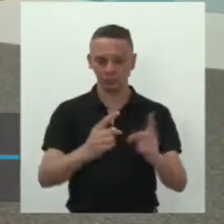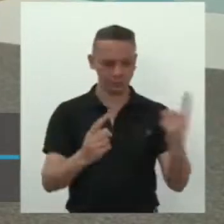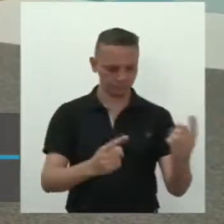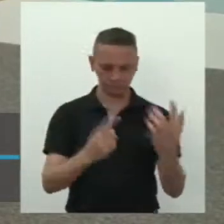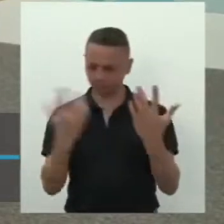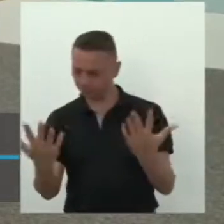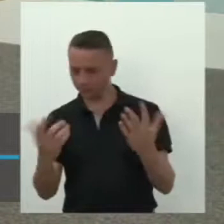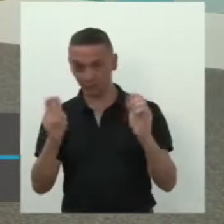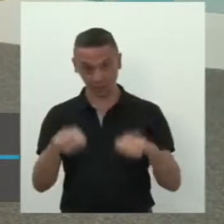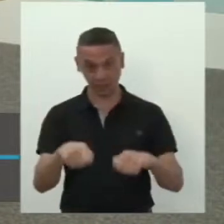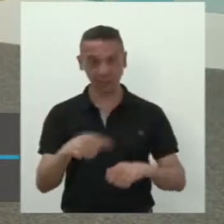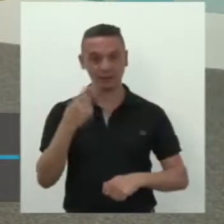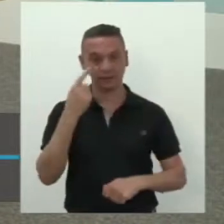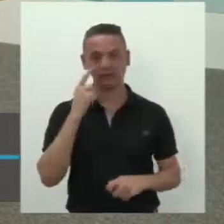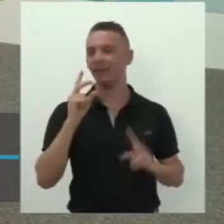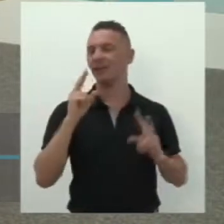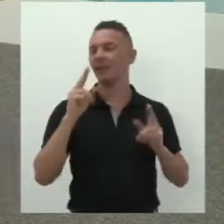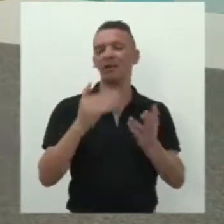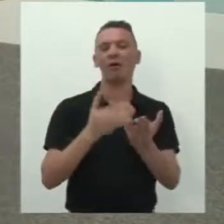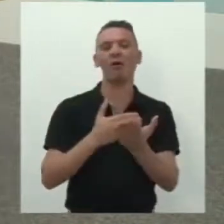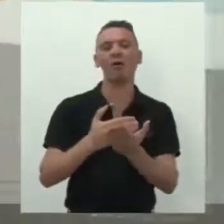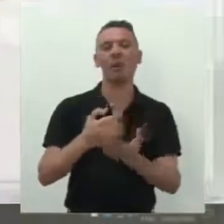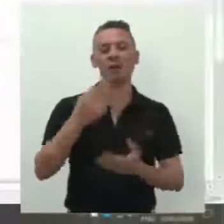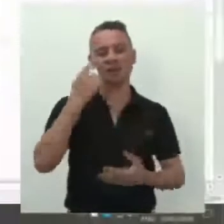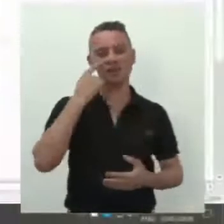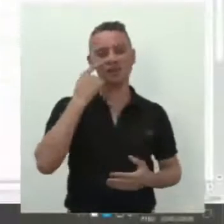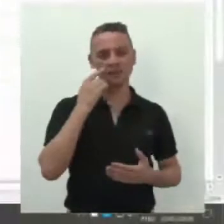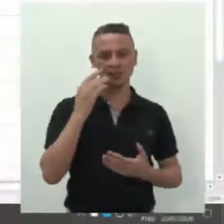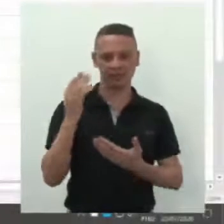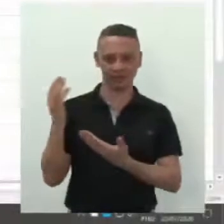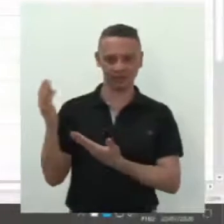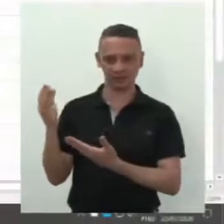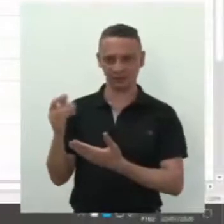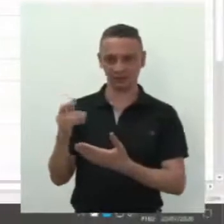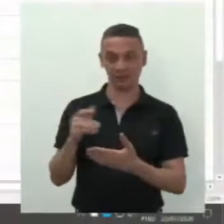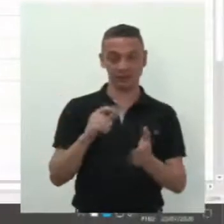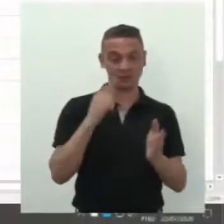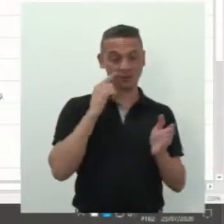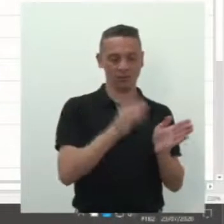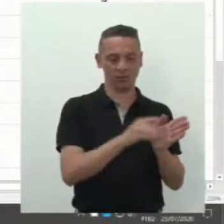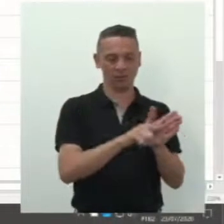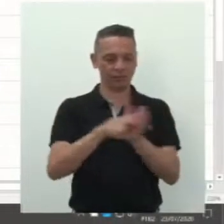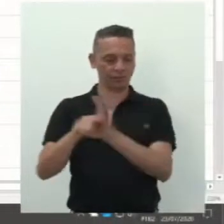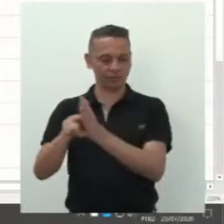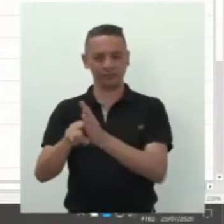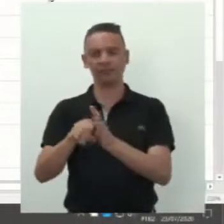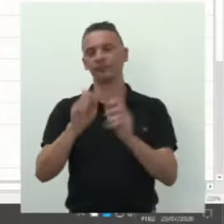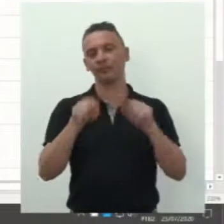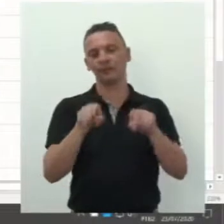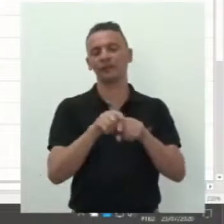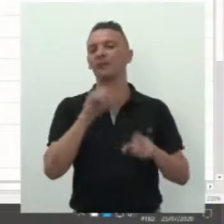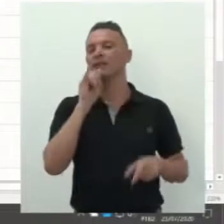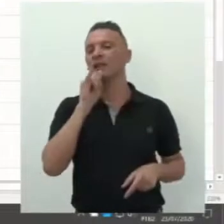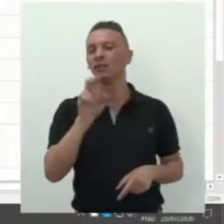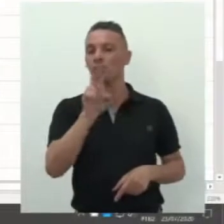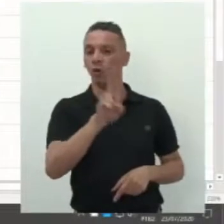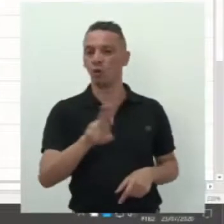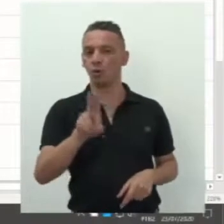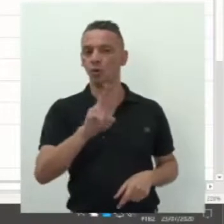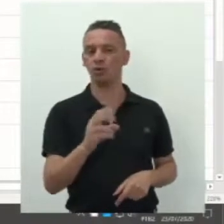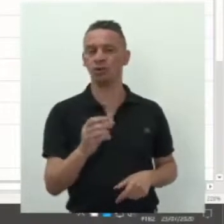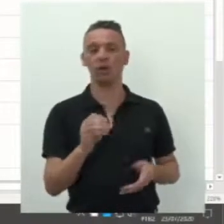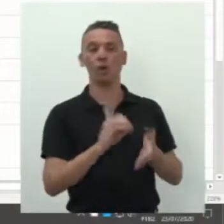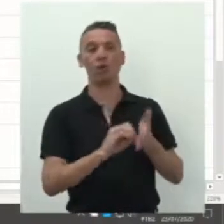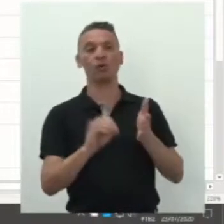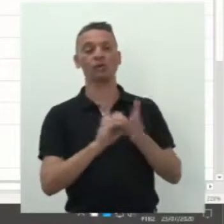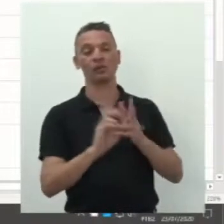mesmo jeito lá no começo que eu mostrei, ó, que você consegue arrastar. Então vamos supor que você vai utilizar uma planilha de orçamento muito